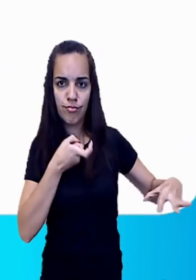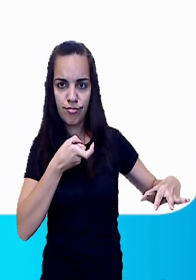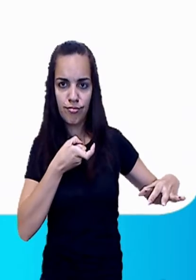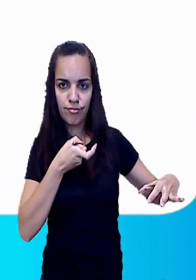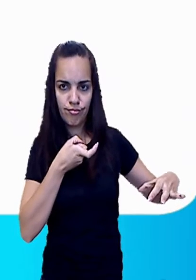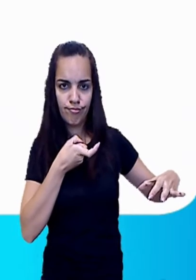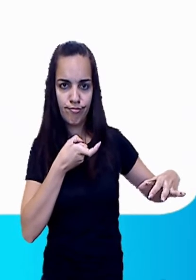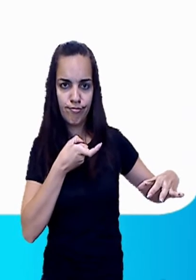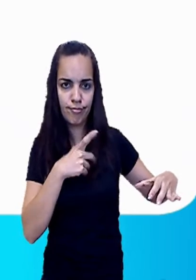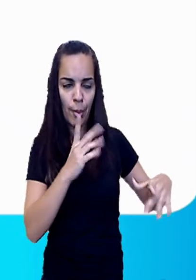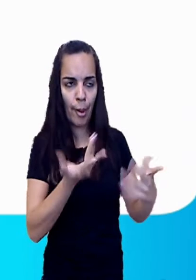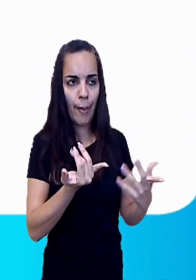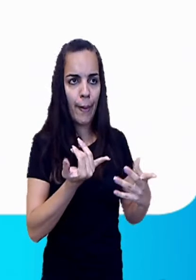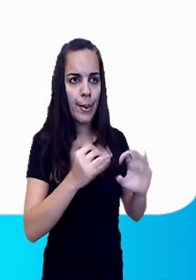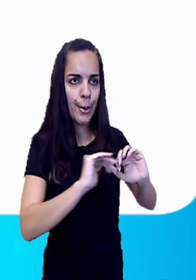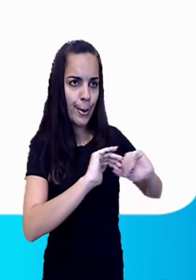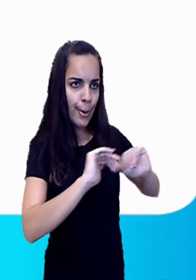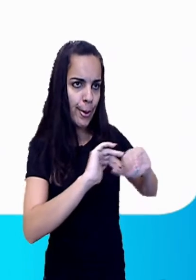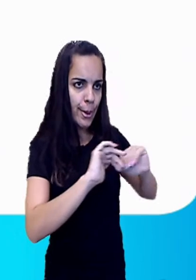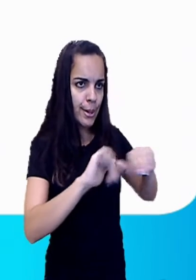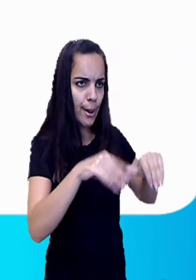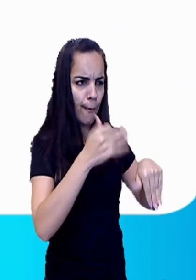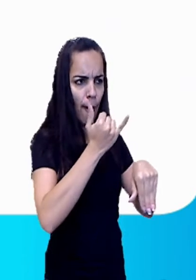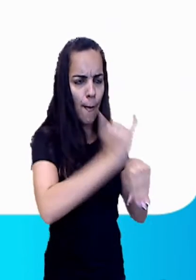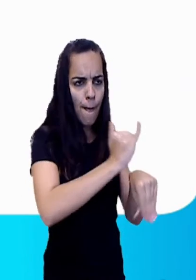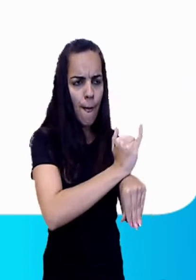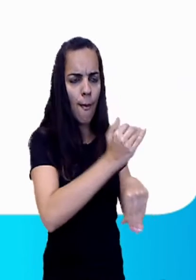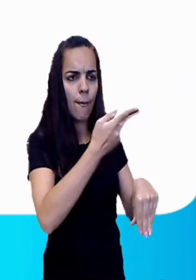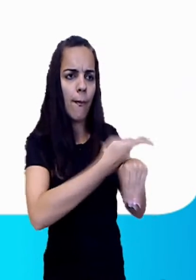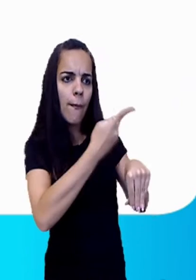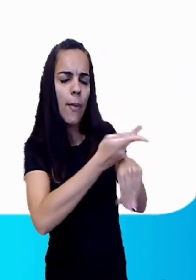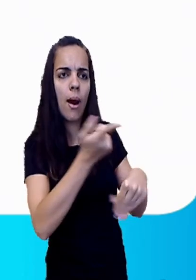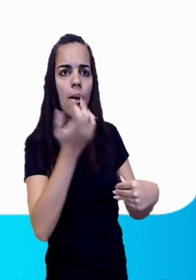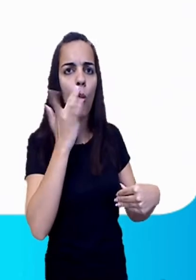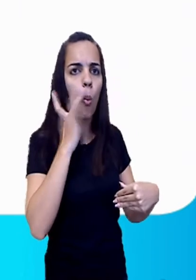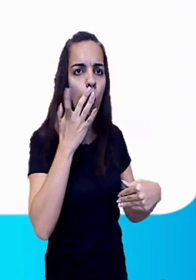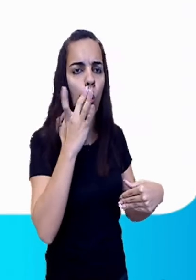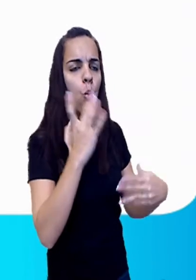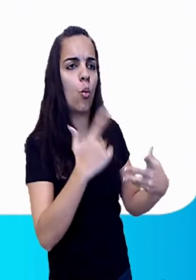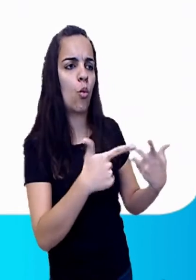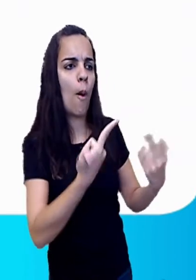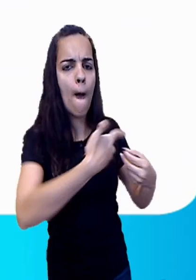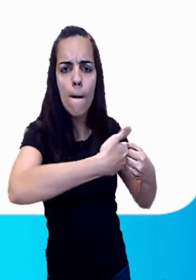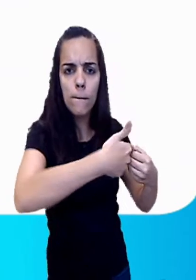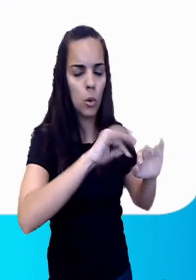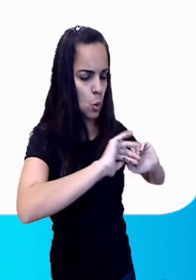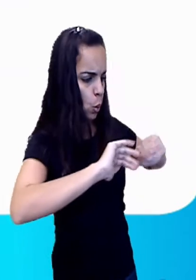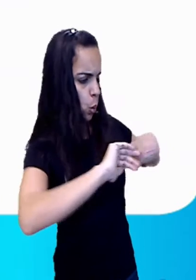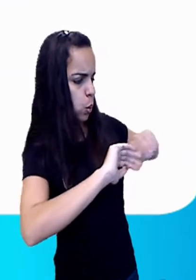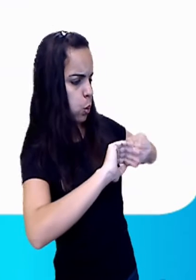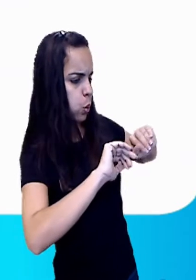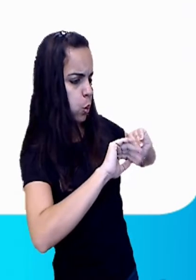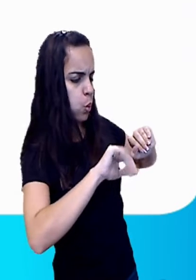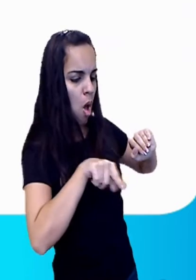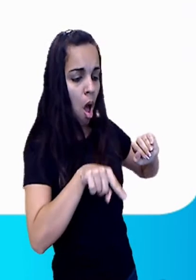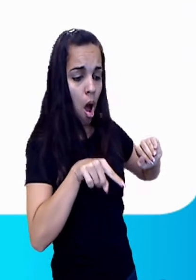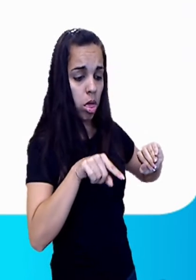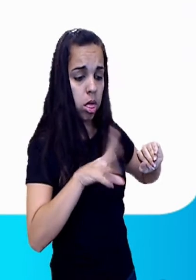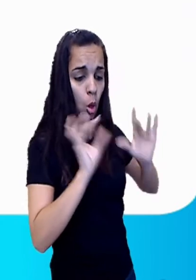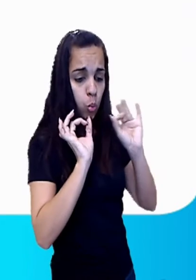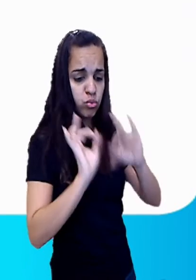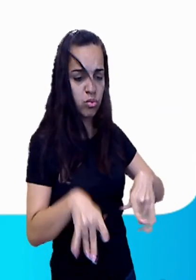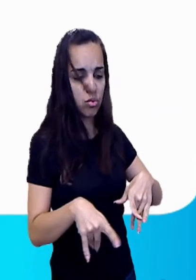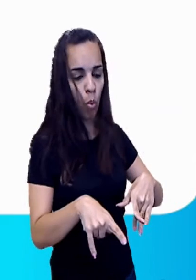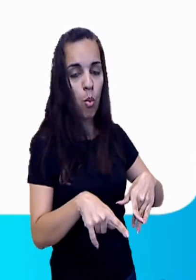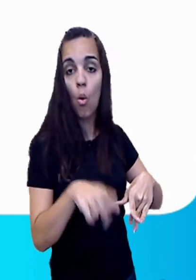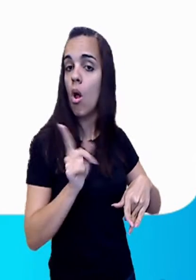seus componentes, tais como petróleo. A gente já viu reportagens aí, eu acho que vocês devem lembrar, de várias manchas